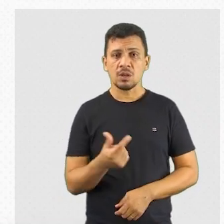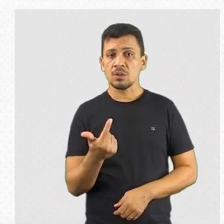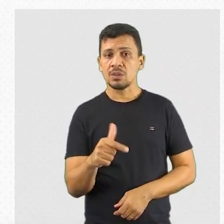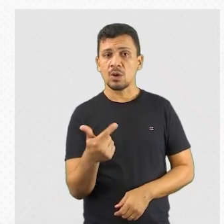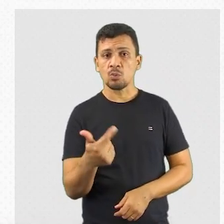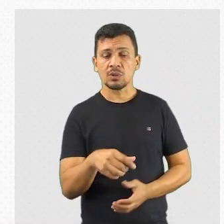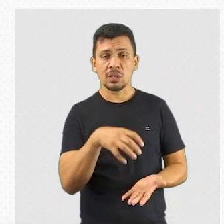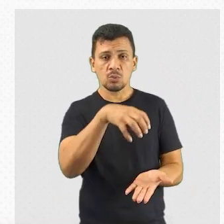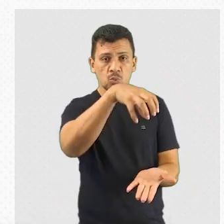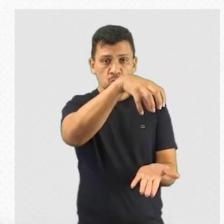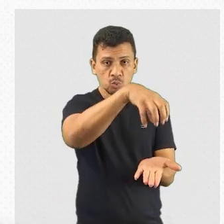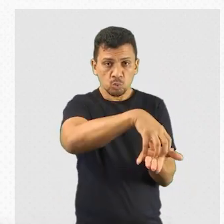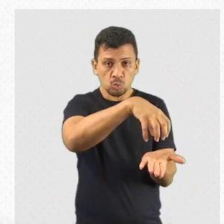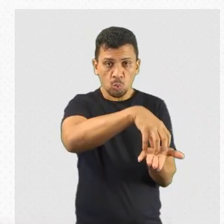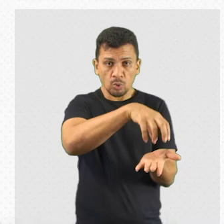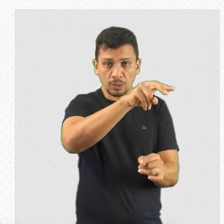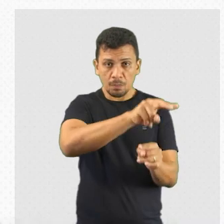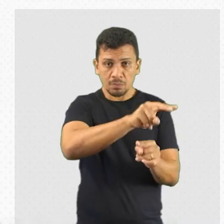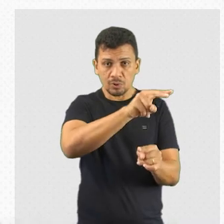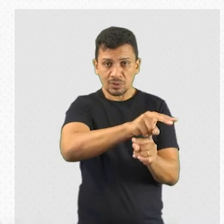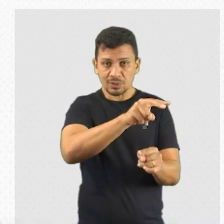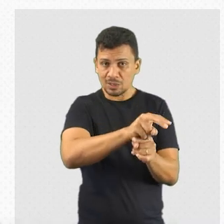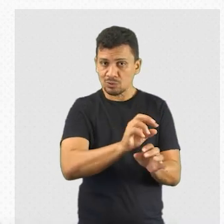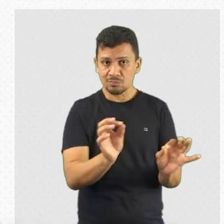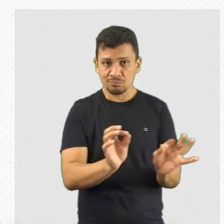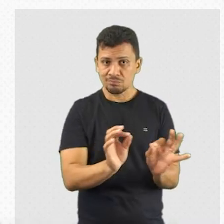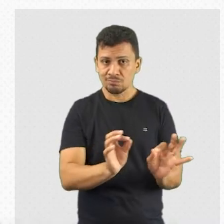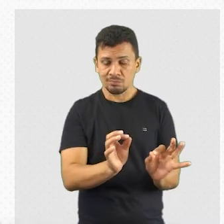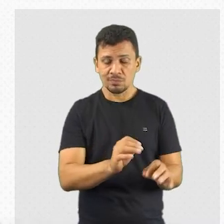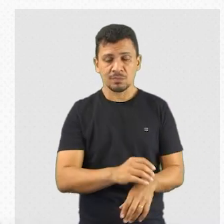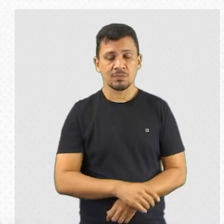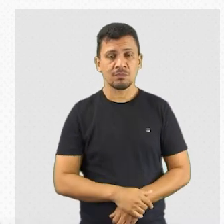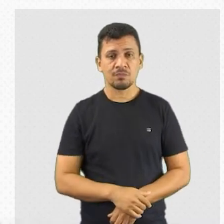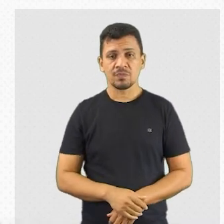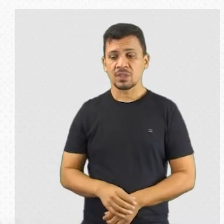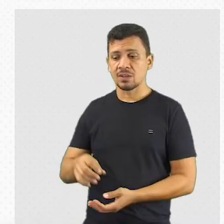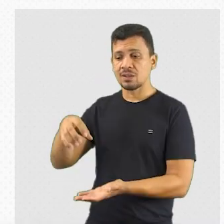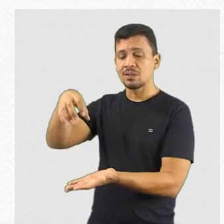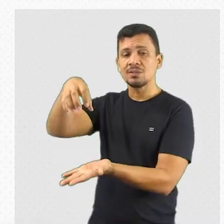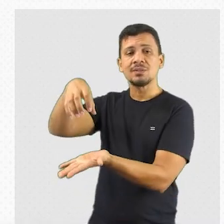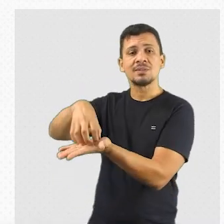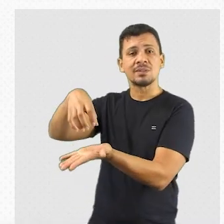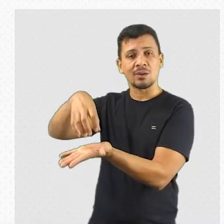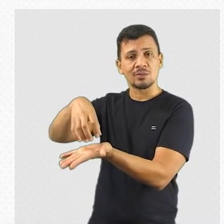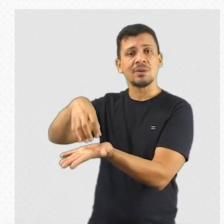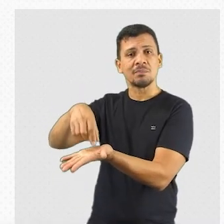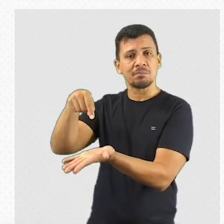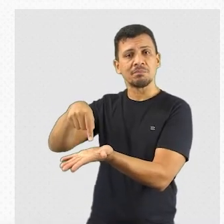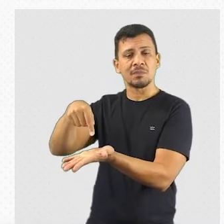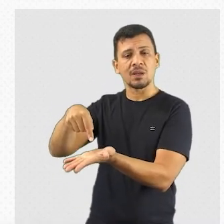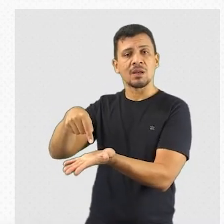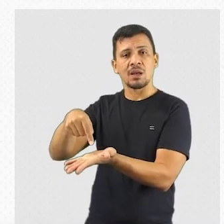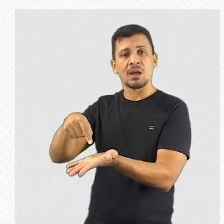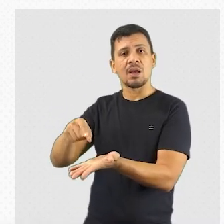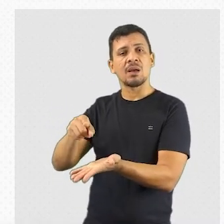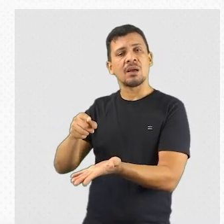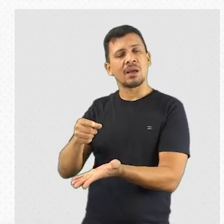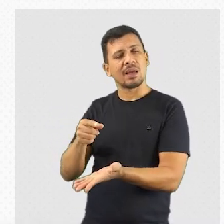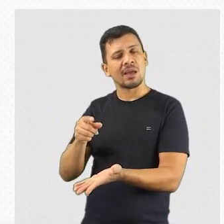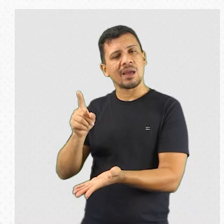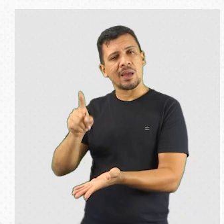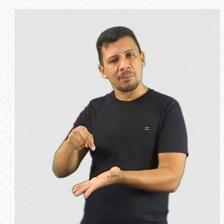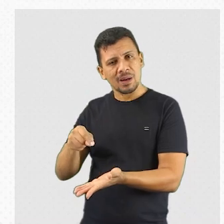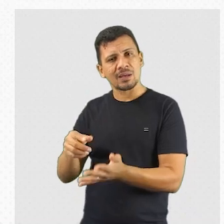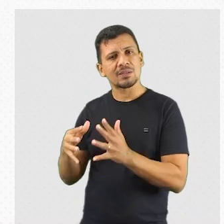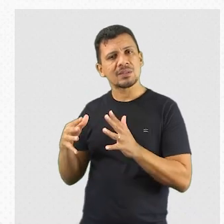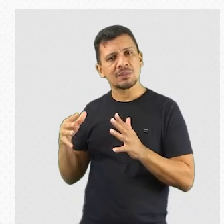protege e envolve o seu material genético. E aí, as células eucarióticas, por si, já são células um pouquinho mais